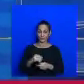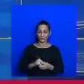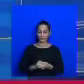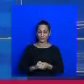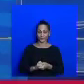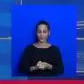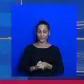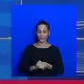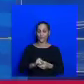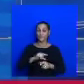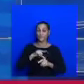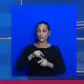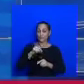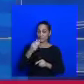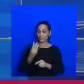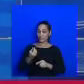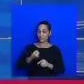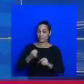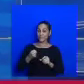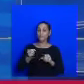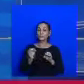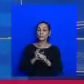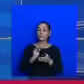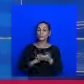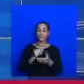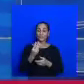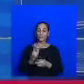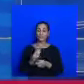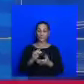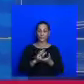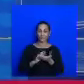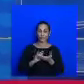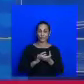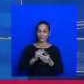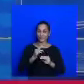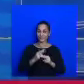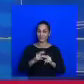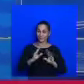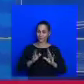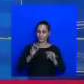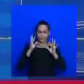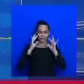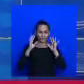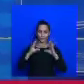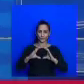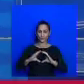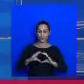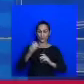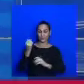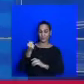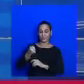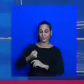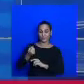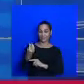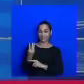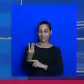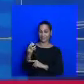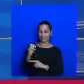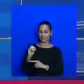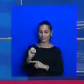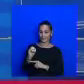41. Foram sorteados 3 números, faltam 3. Loterias Caixa, já pensou? Bola branca número